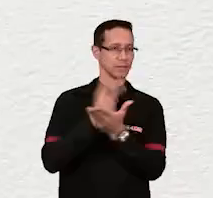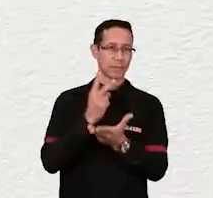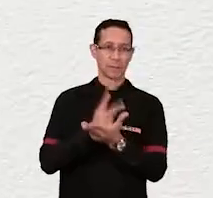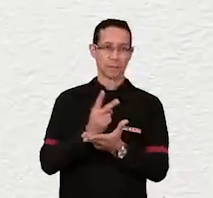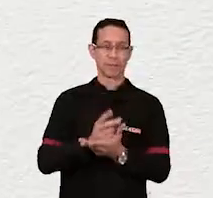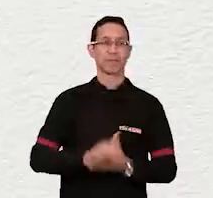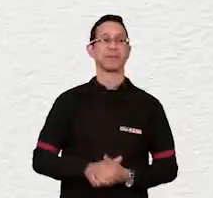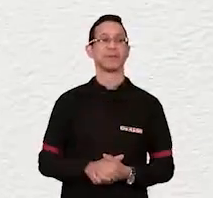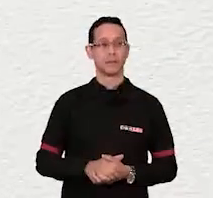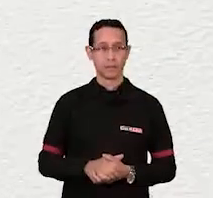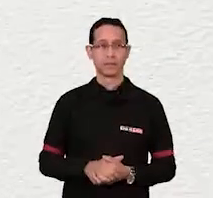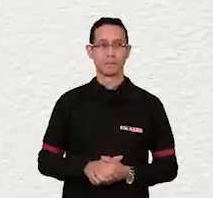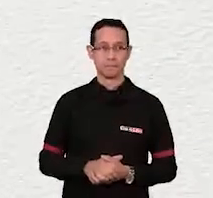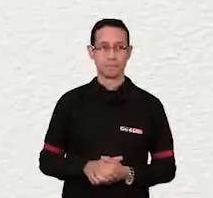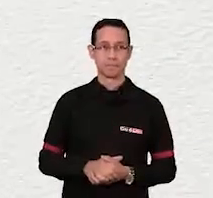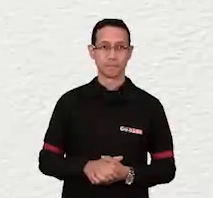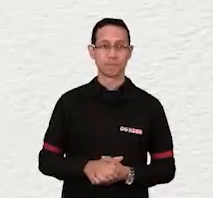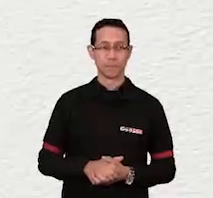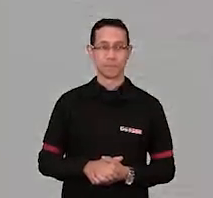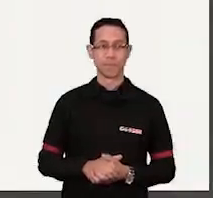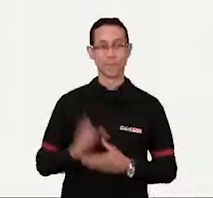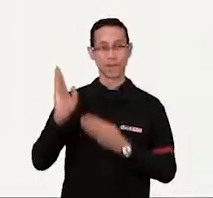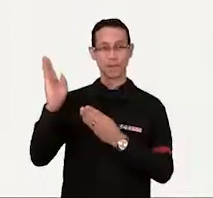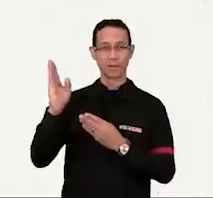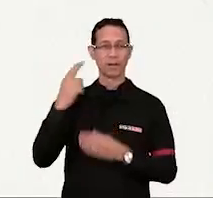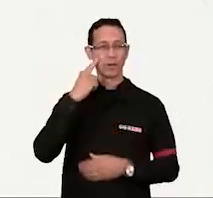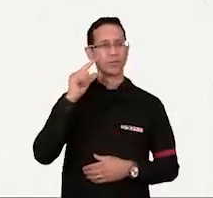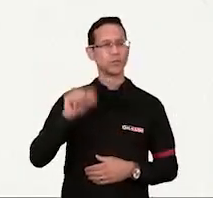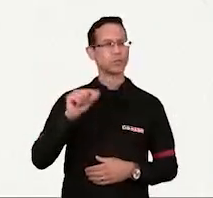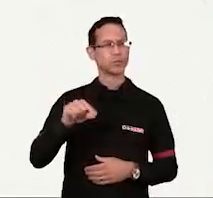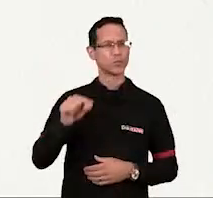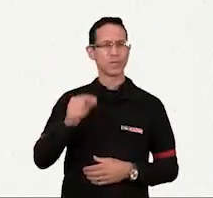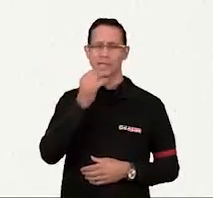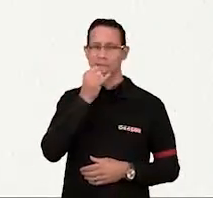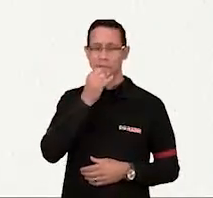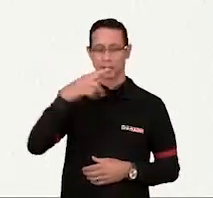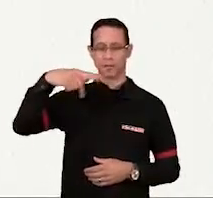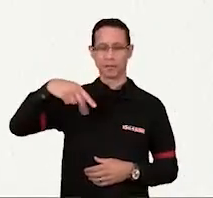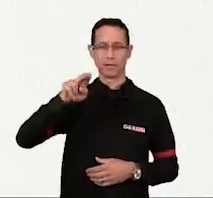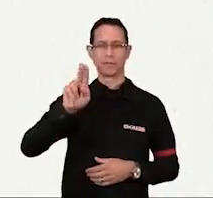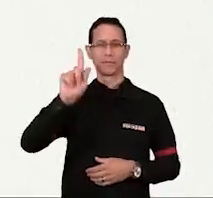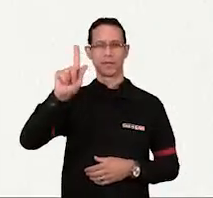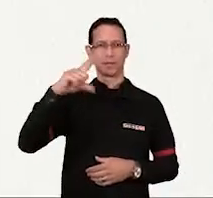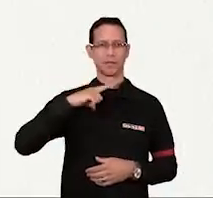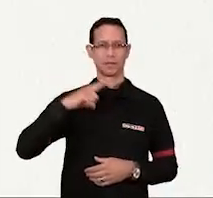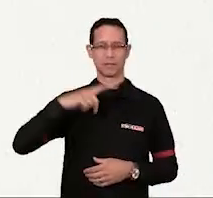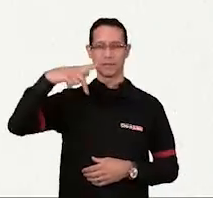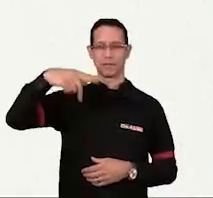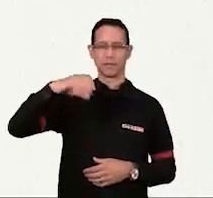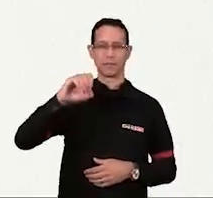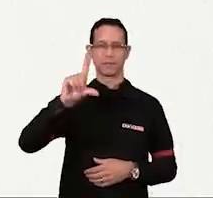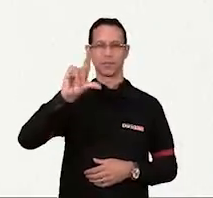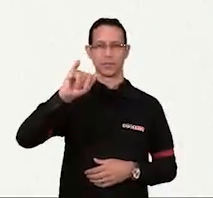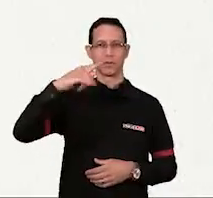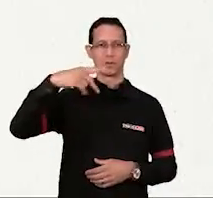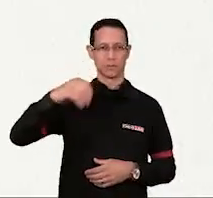Agora, eu acho essa foto muito engraçada, porque esse pug de um lado tinha um pólipo, e na